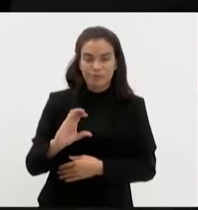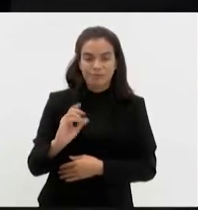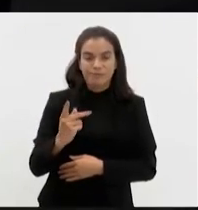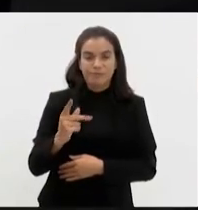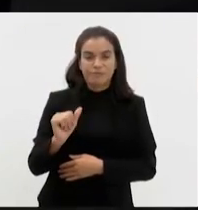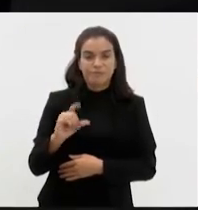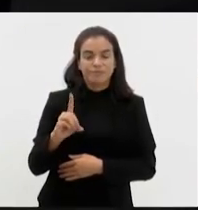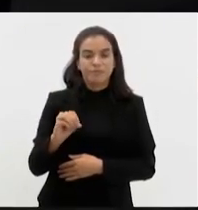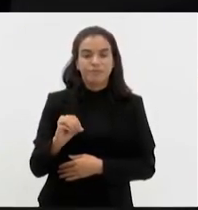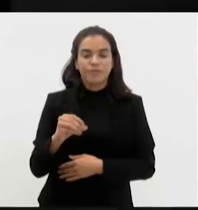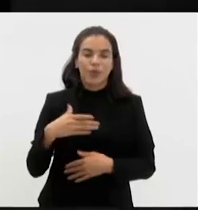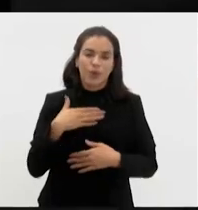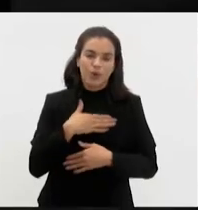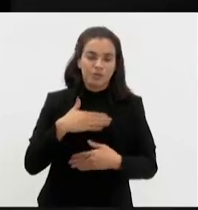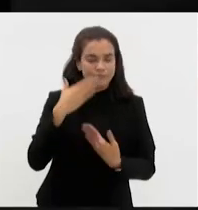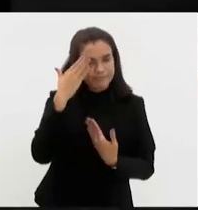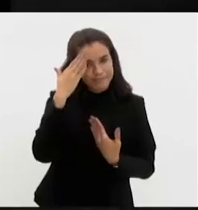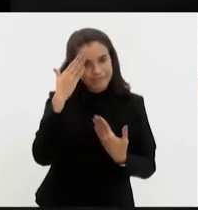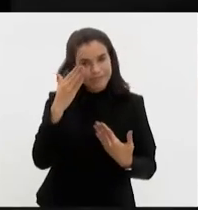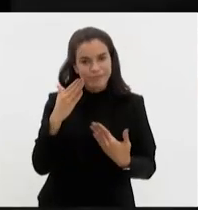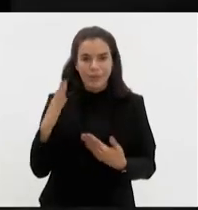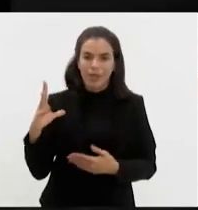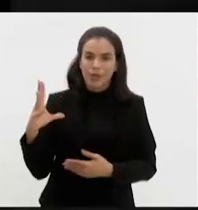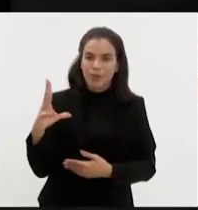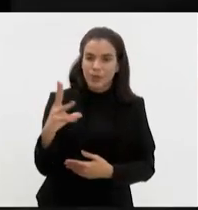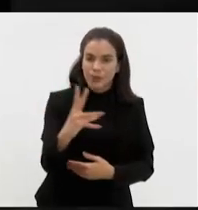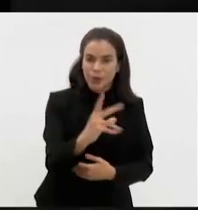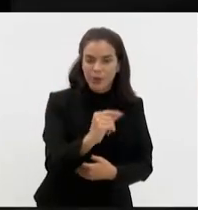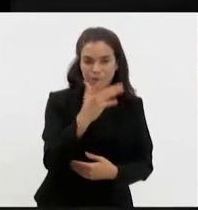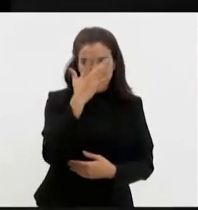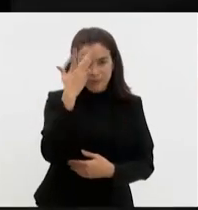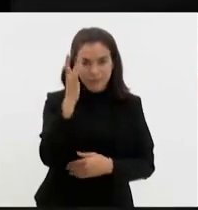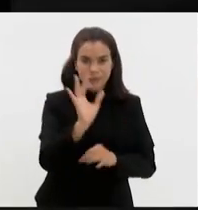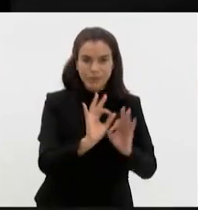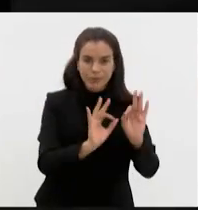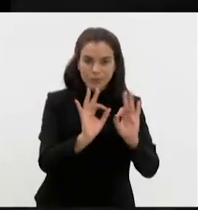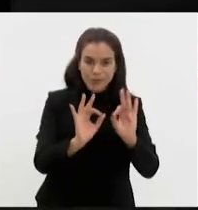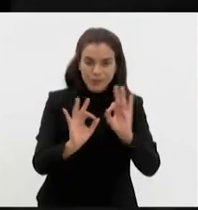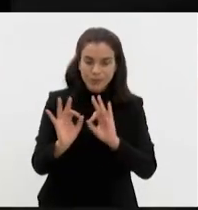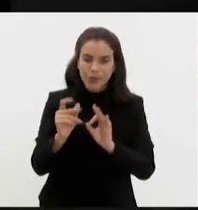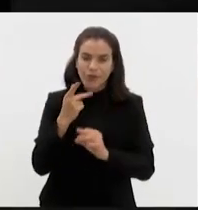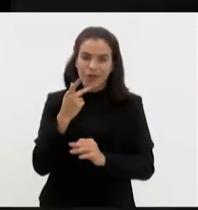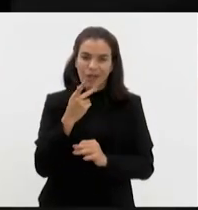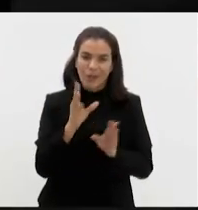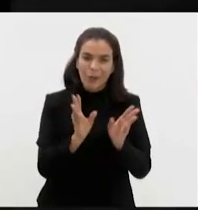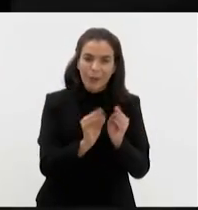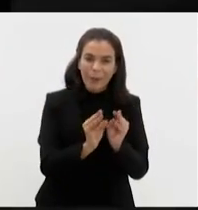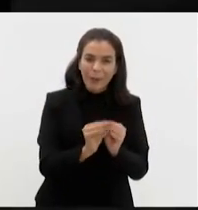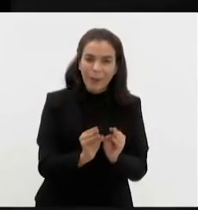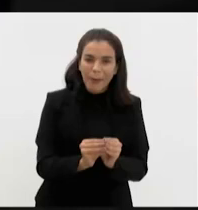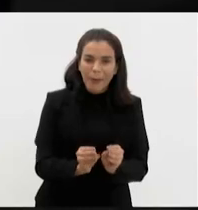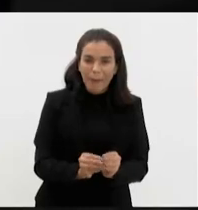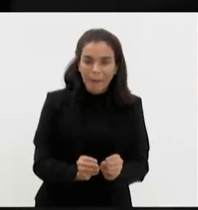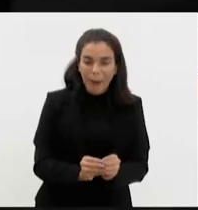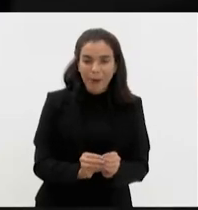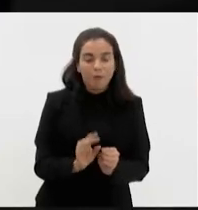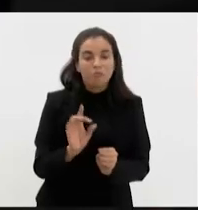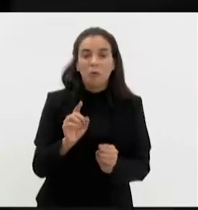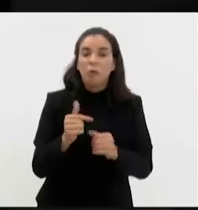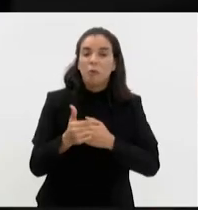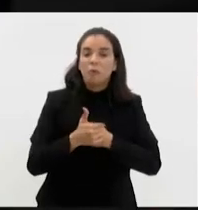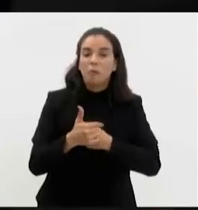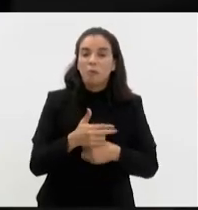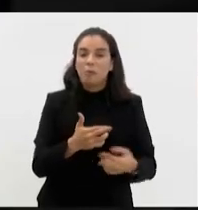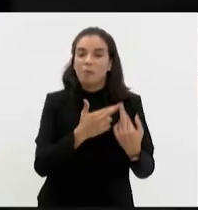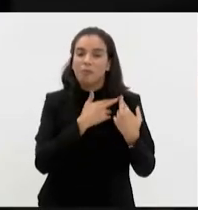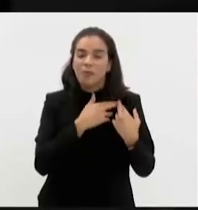gostaria de agradecer a todos os envolvidos tô sendo bem breve no discurso que meu papel aqui é só abrir